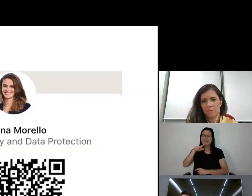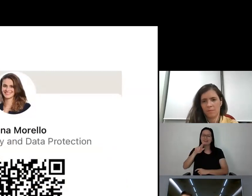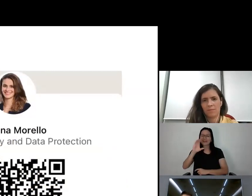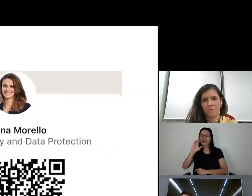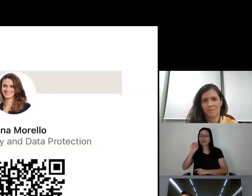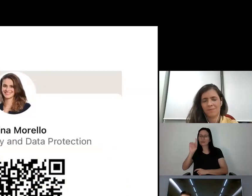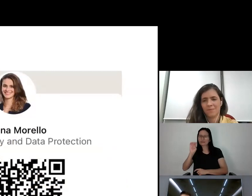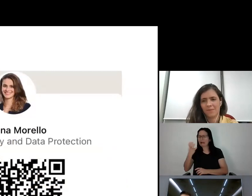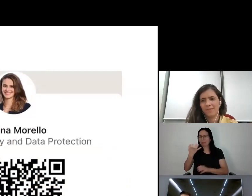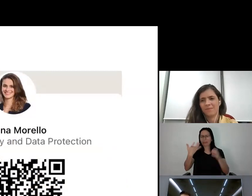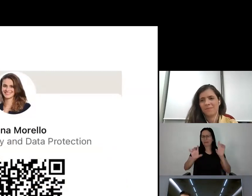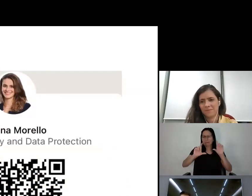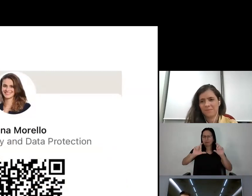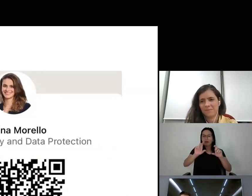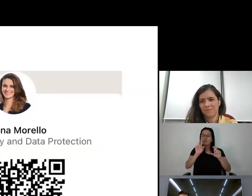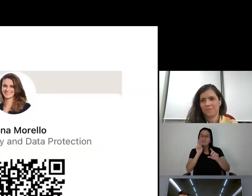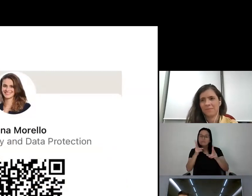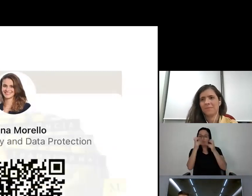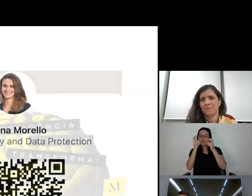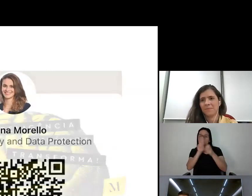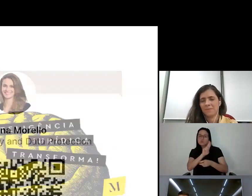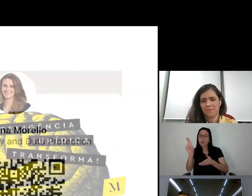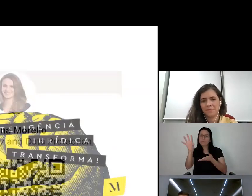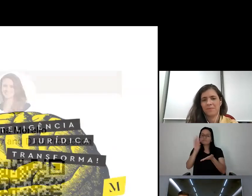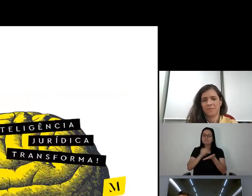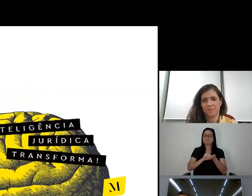adotar o QR Code. No próximo...